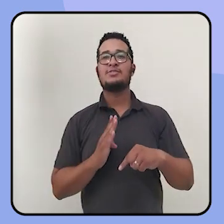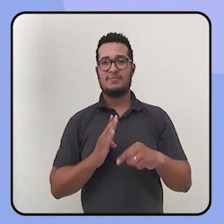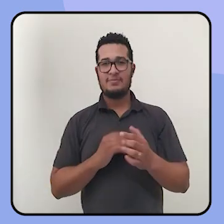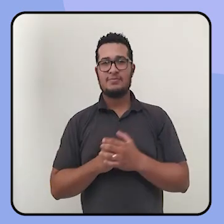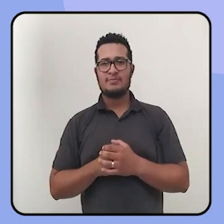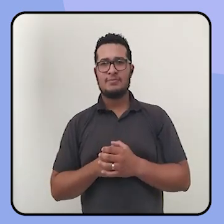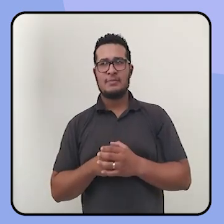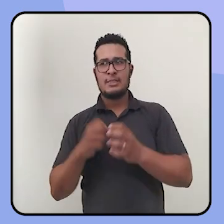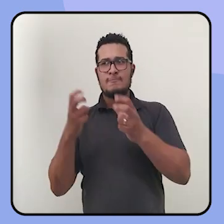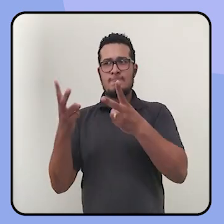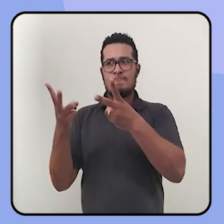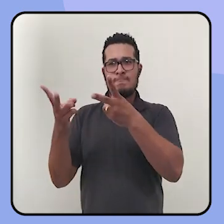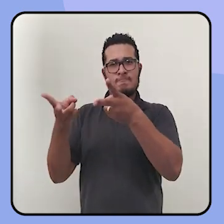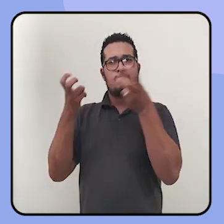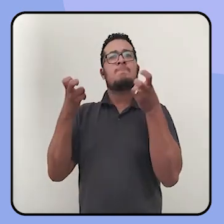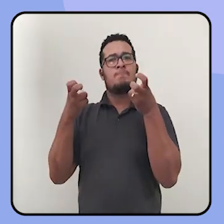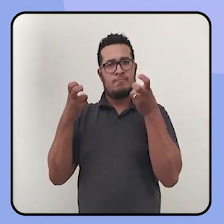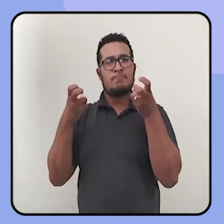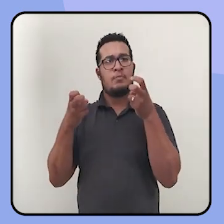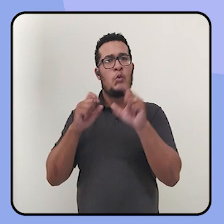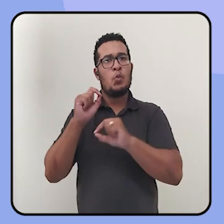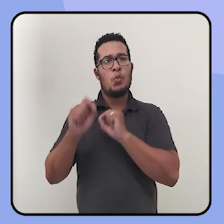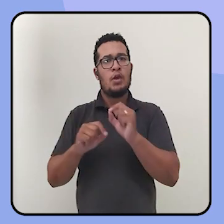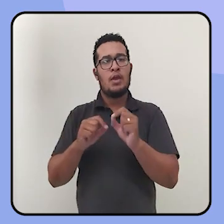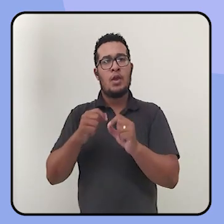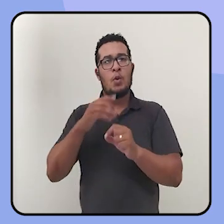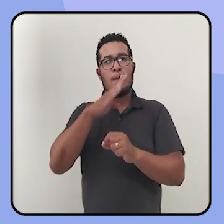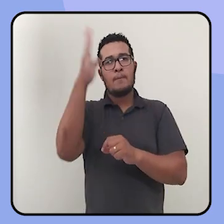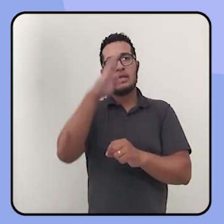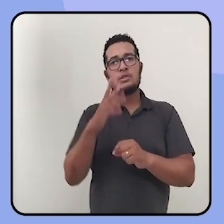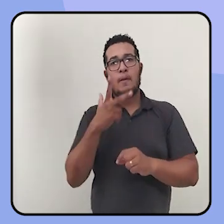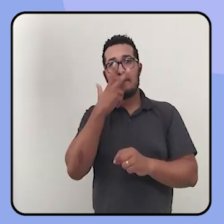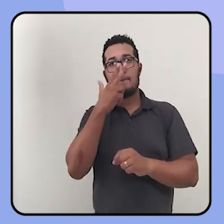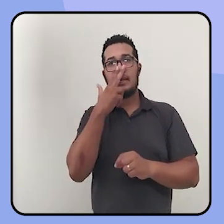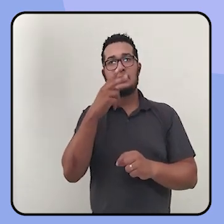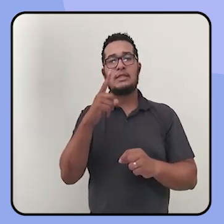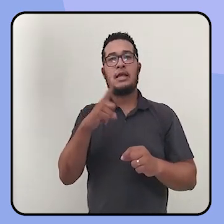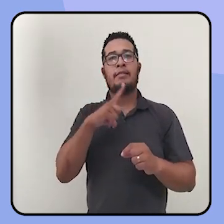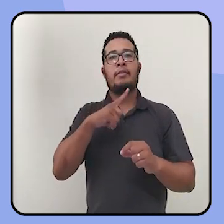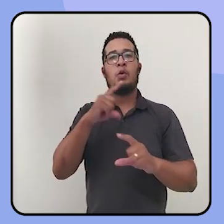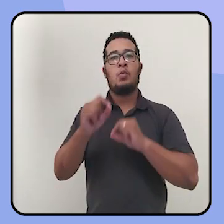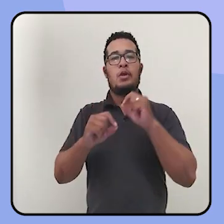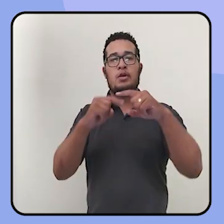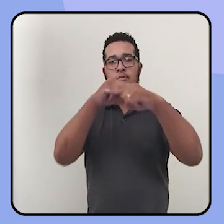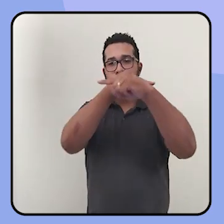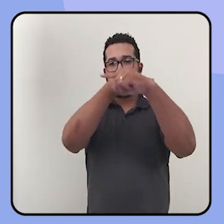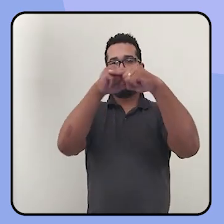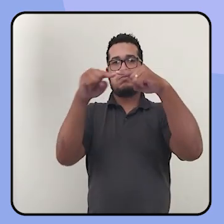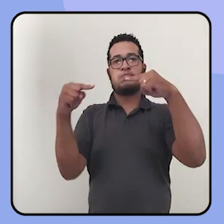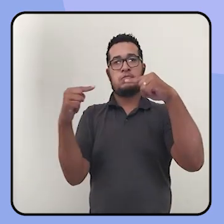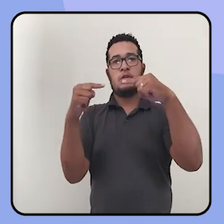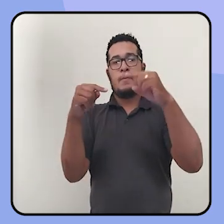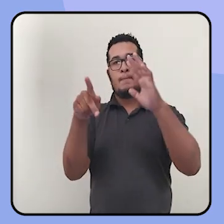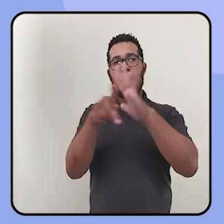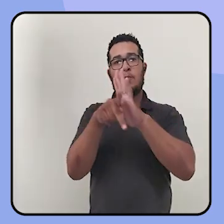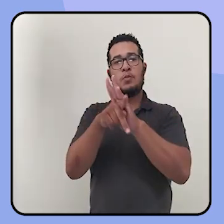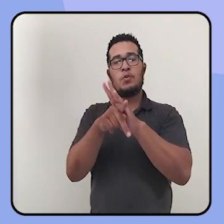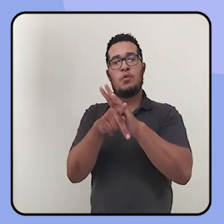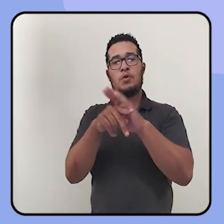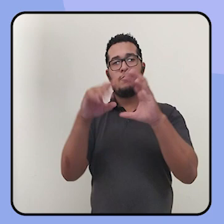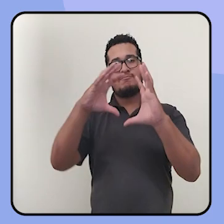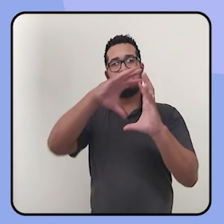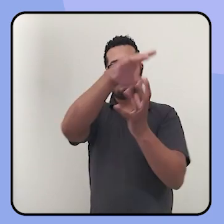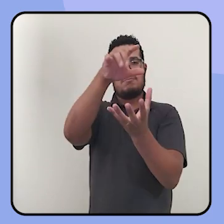alguns milhares de anos. Sambaqui vem do tupi tamba, que quer dizer concha, e que